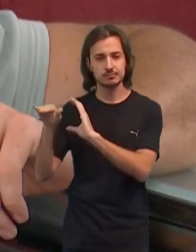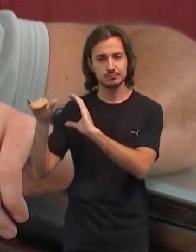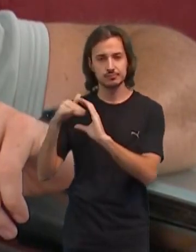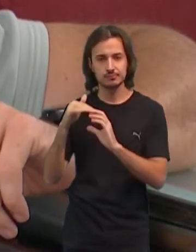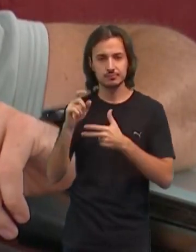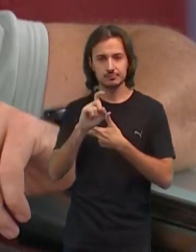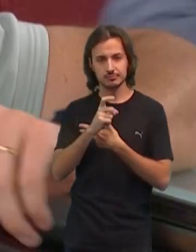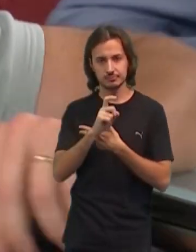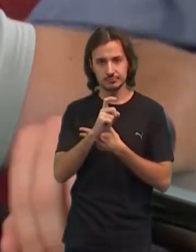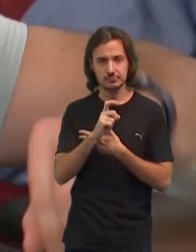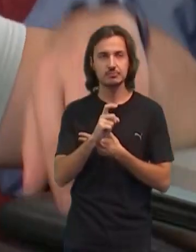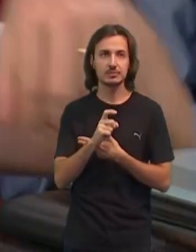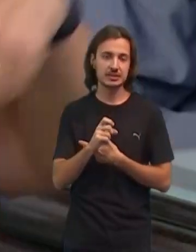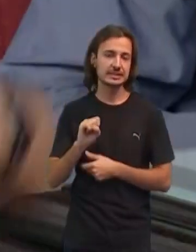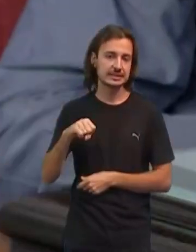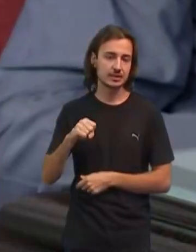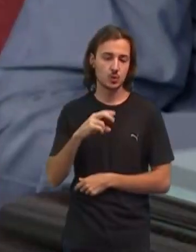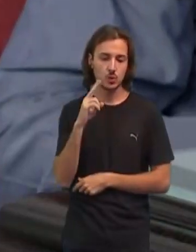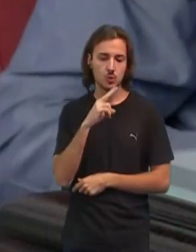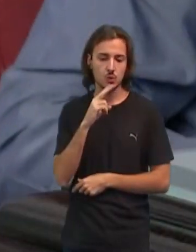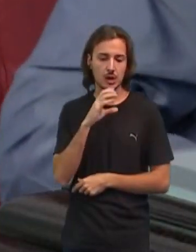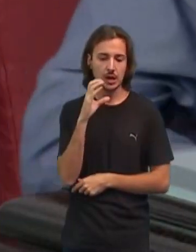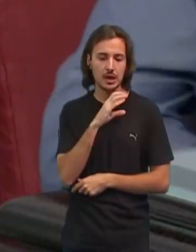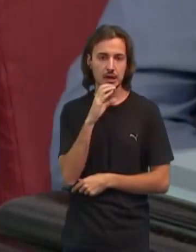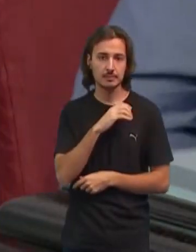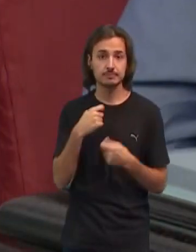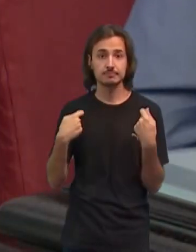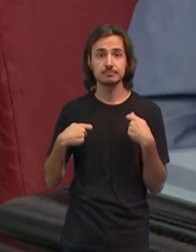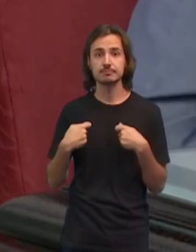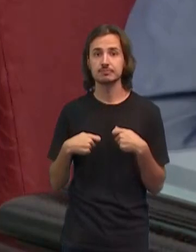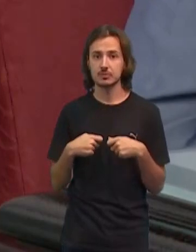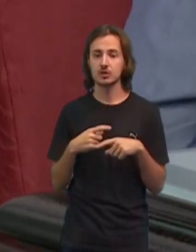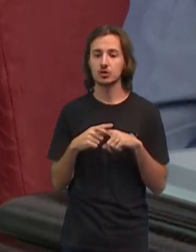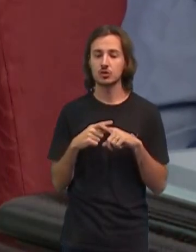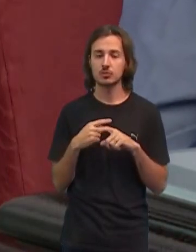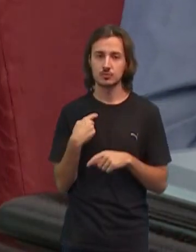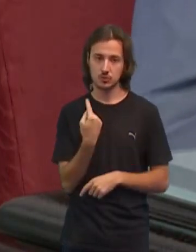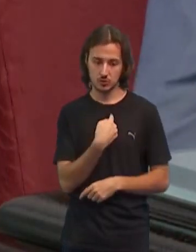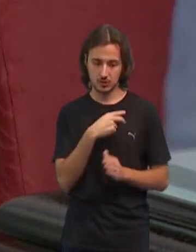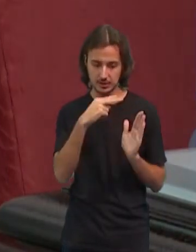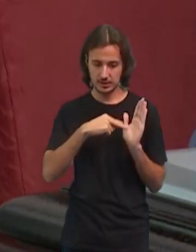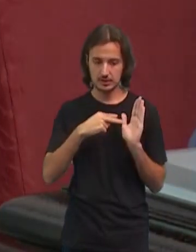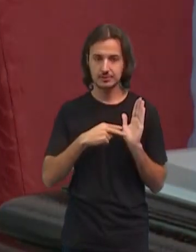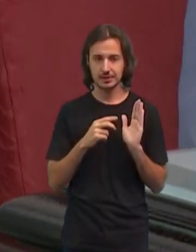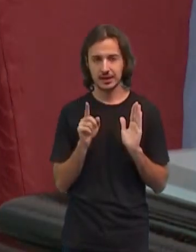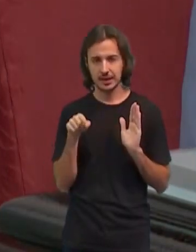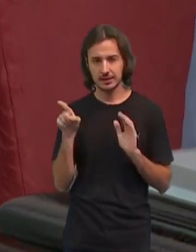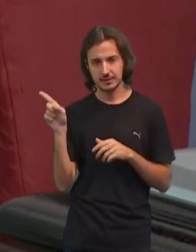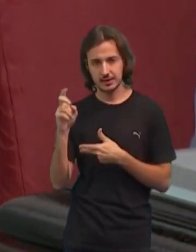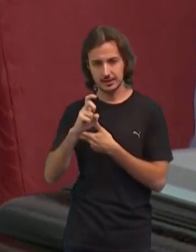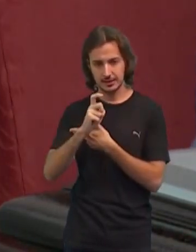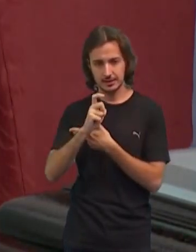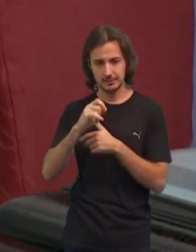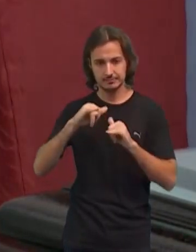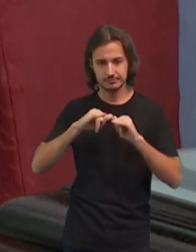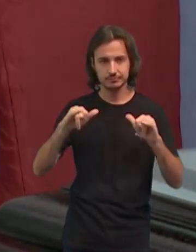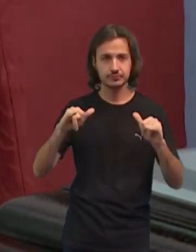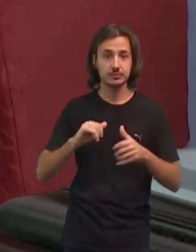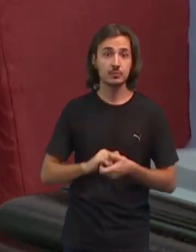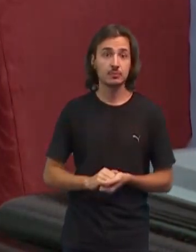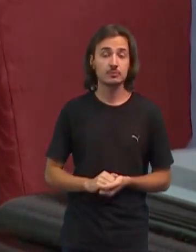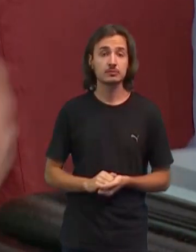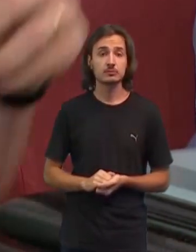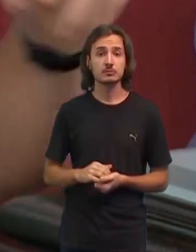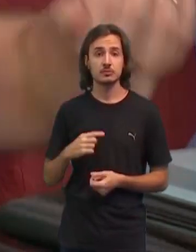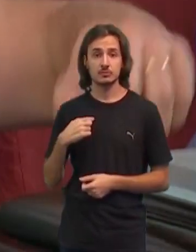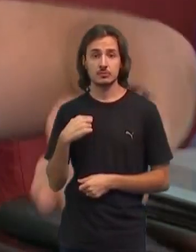E, por ser emergencial, a gente vai lê-la aqui como correspondência, mas ela é uma mensagem. Estamos encaminhando